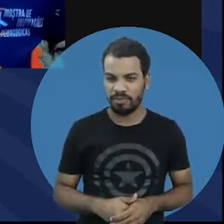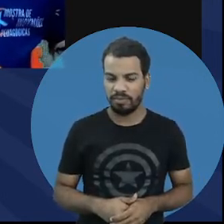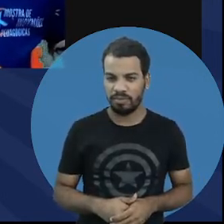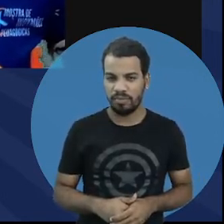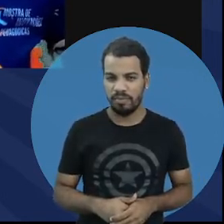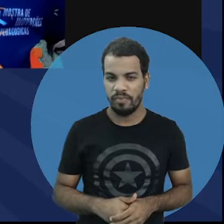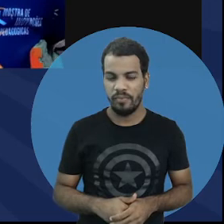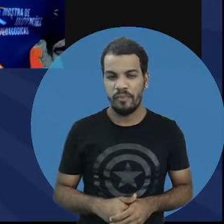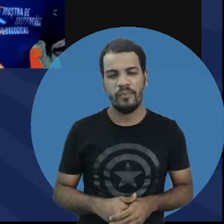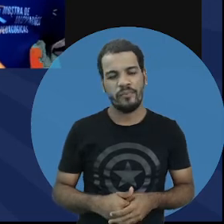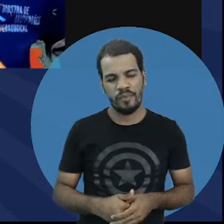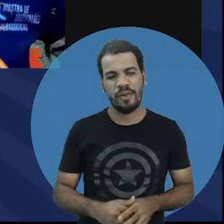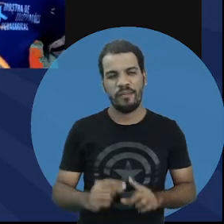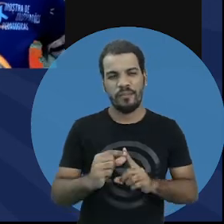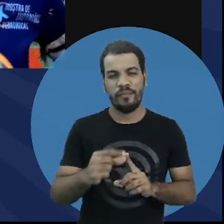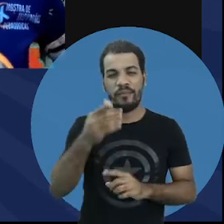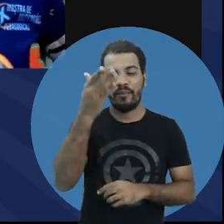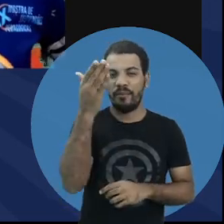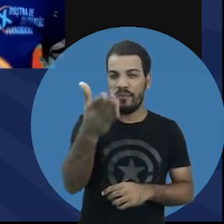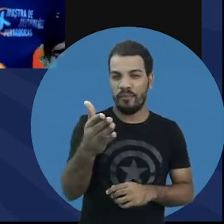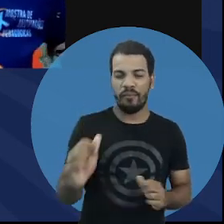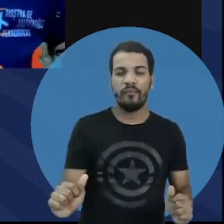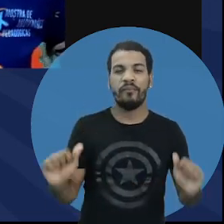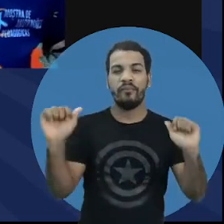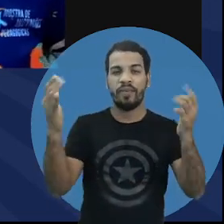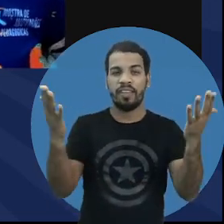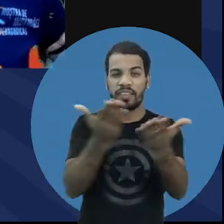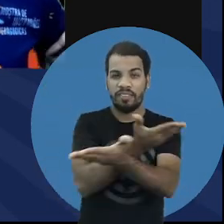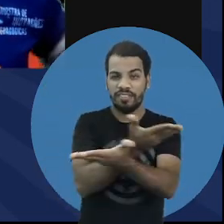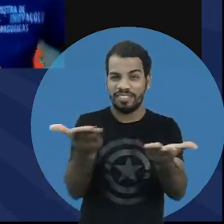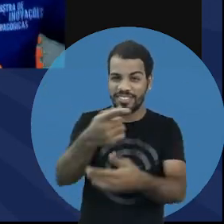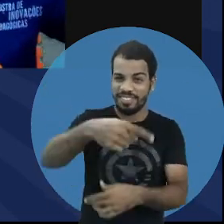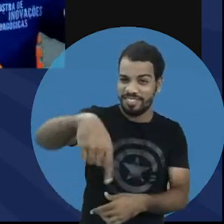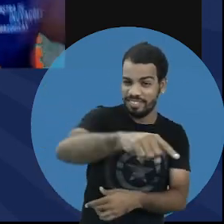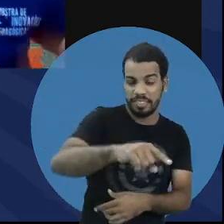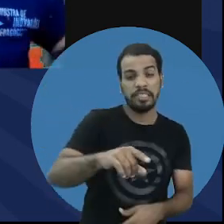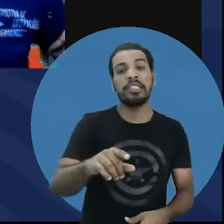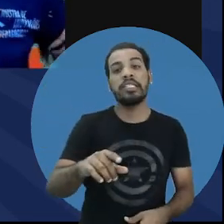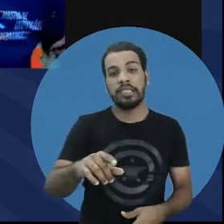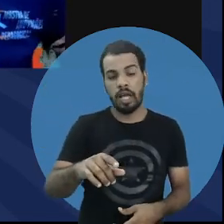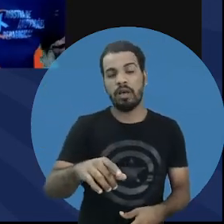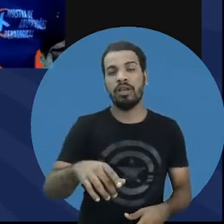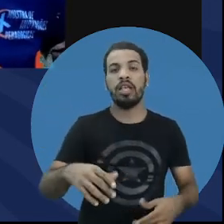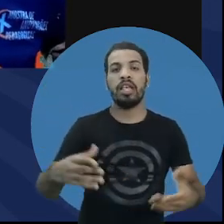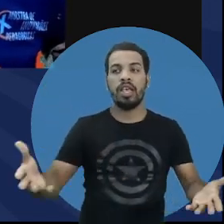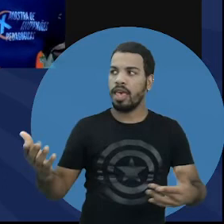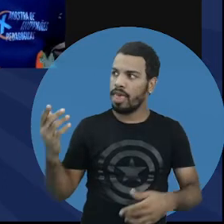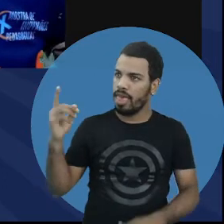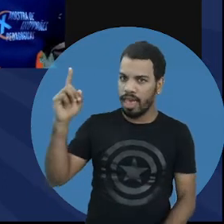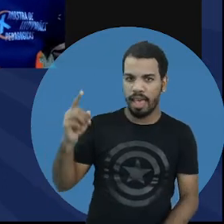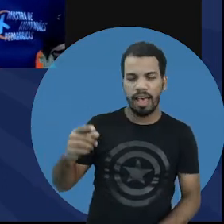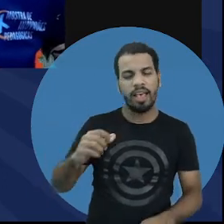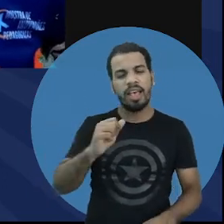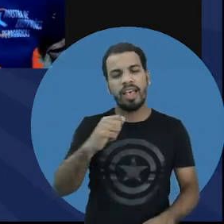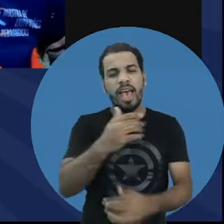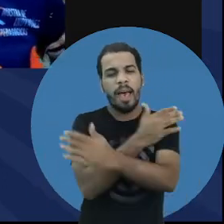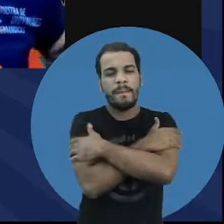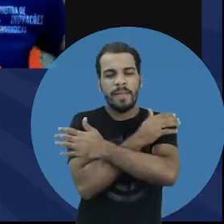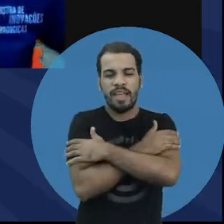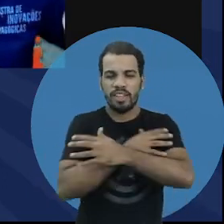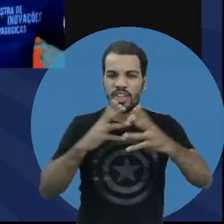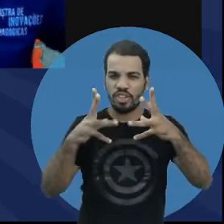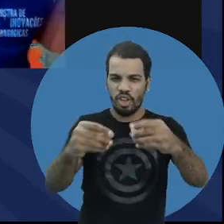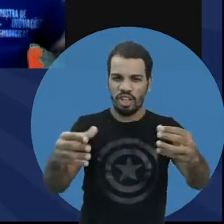mais uma vez, de incentivo. Parabenizo, portanto, o trabalho de vocês e transmita, por gentileza, o nosso abraço a toda a